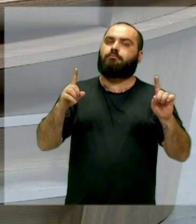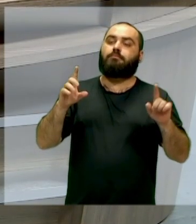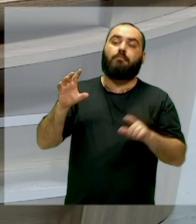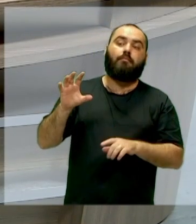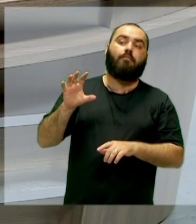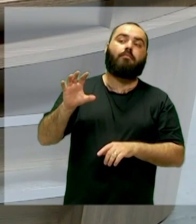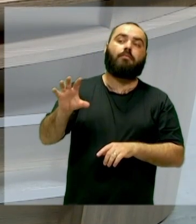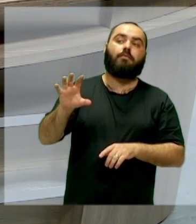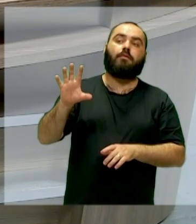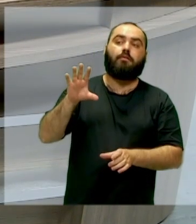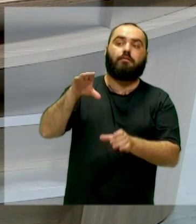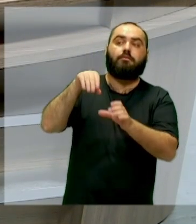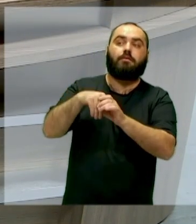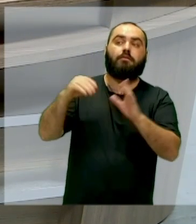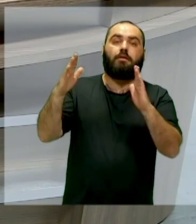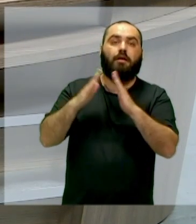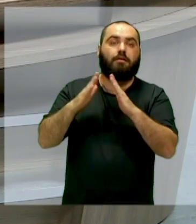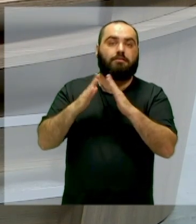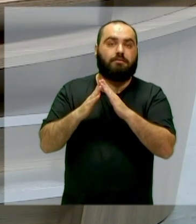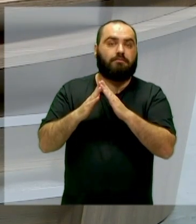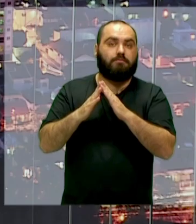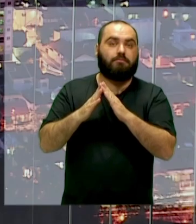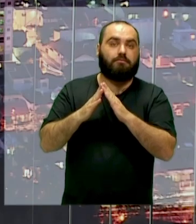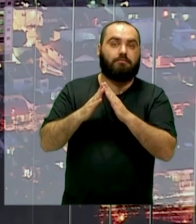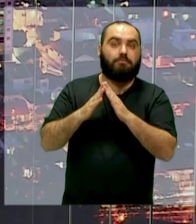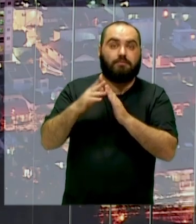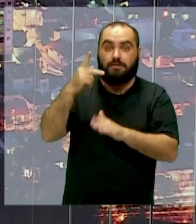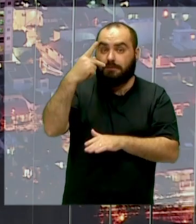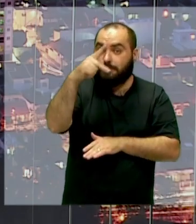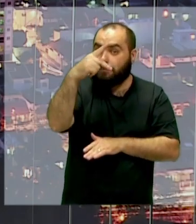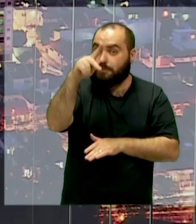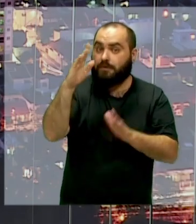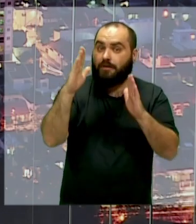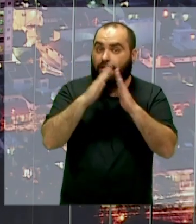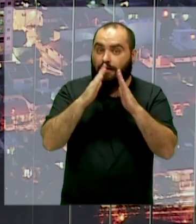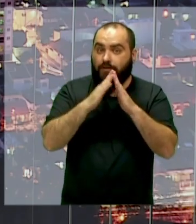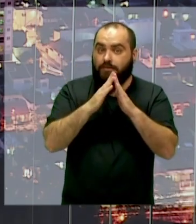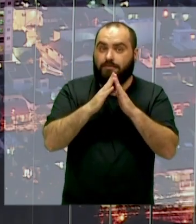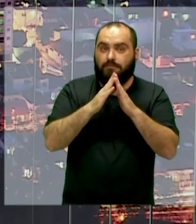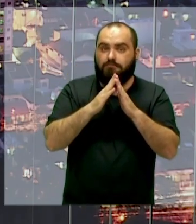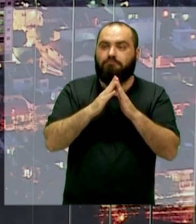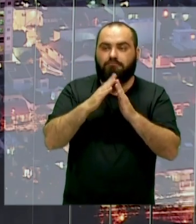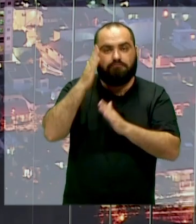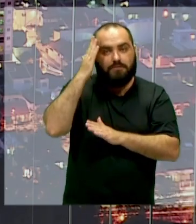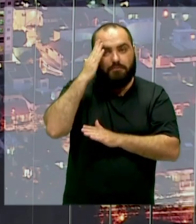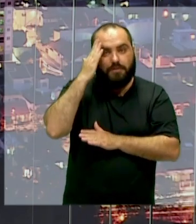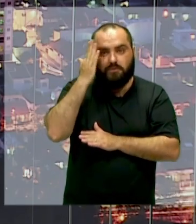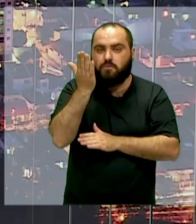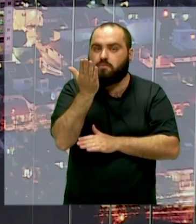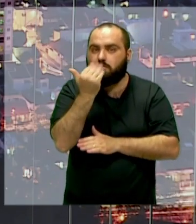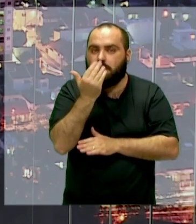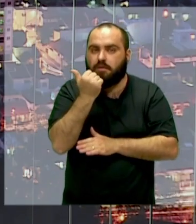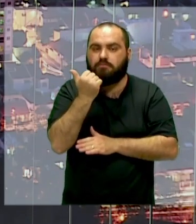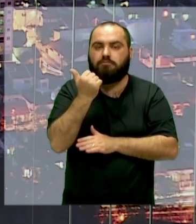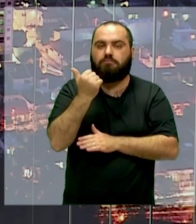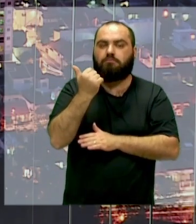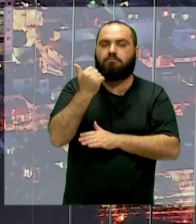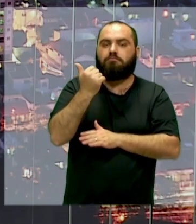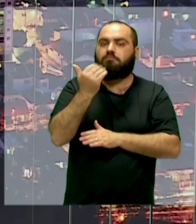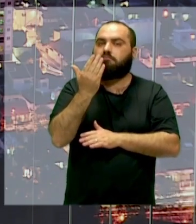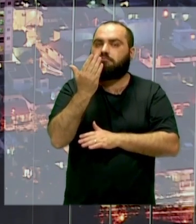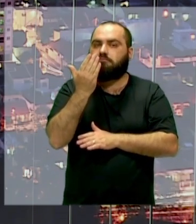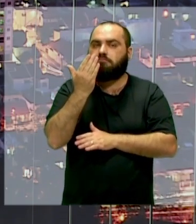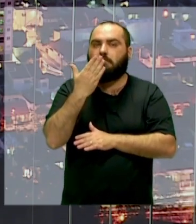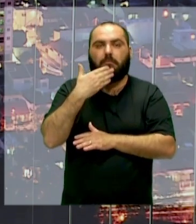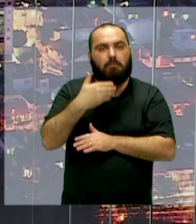na lá em casa na sua na sua mesa sabendo que você tá consumindo um um um um